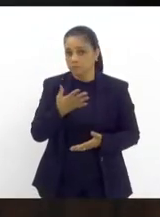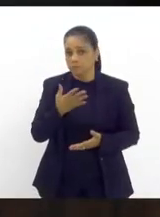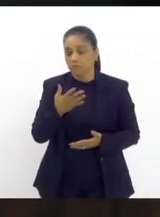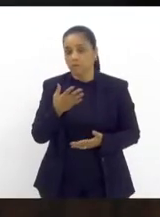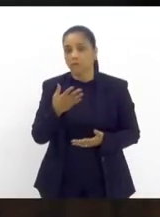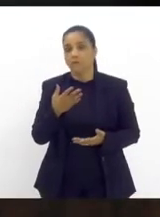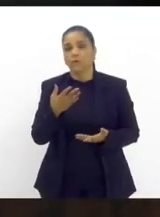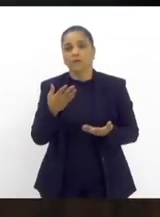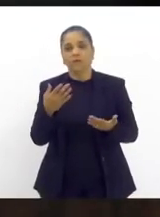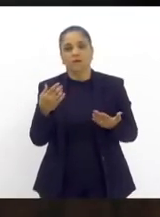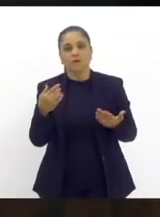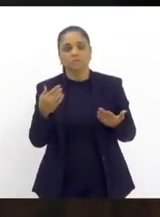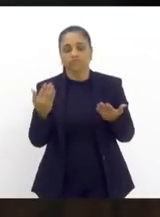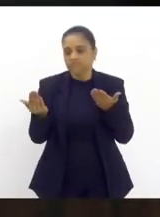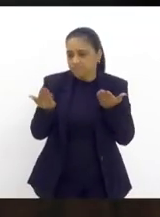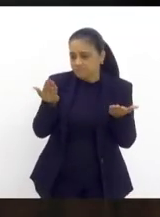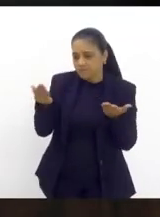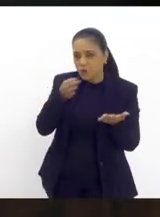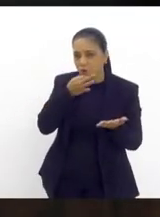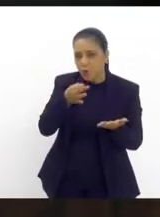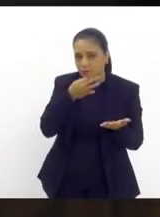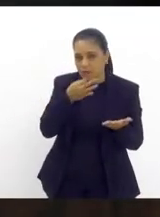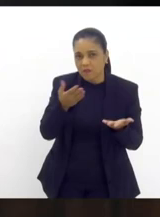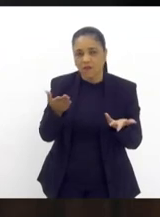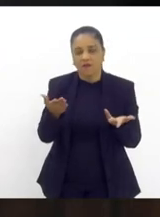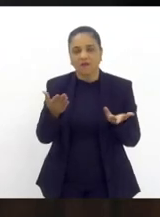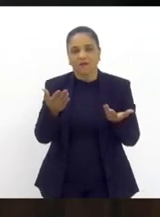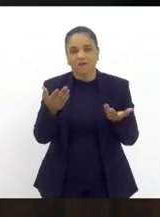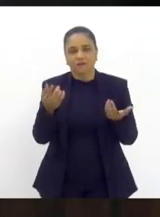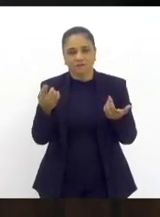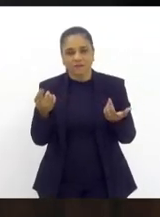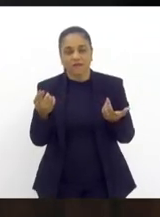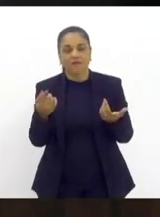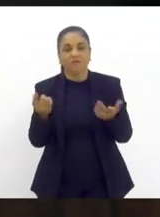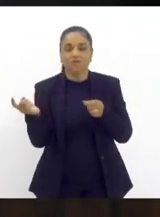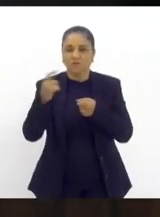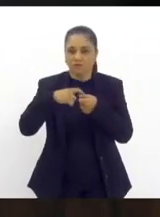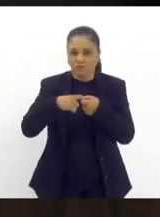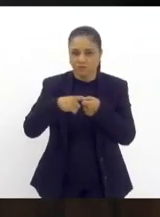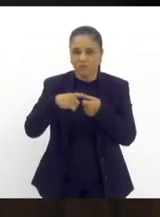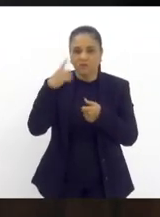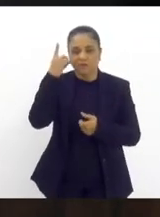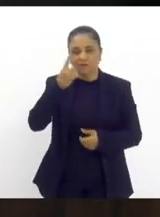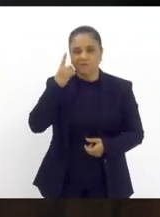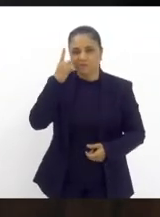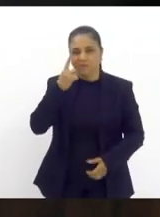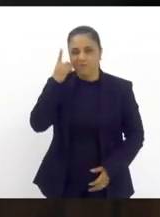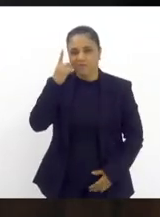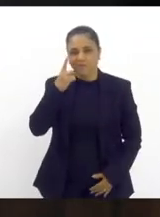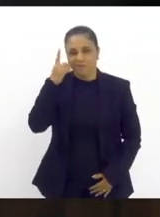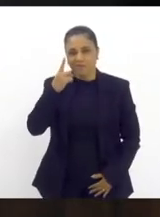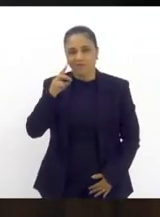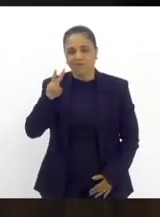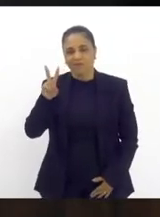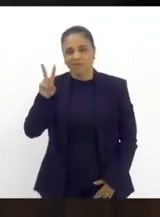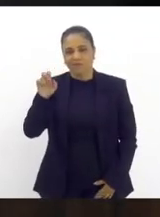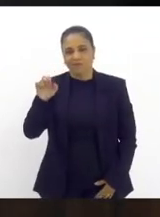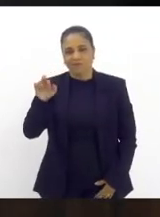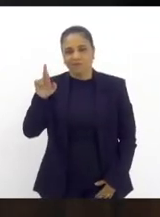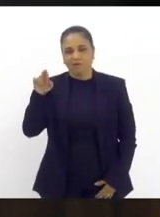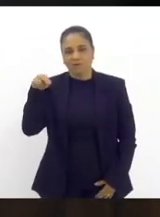no Parlamento então votamos a deputada Verônica